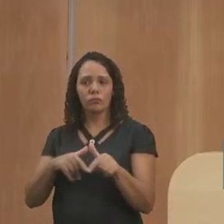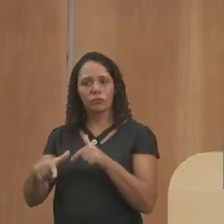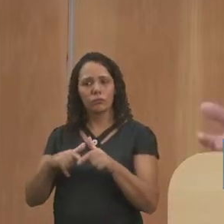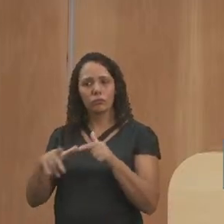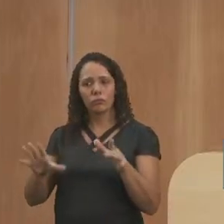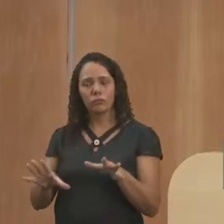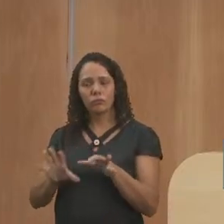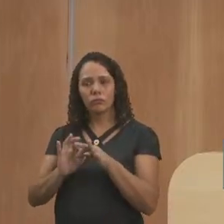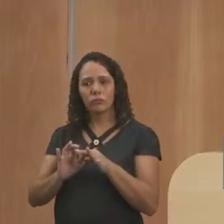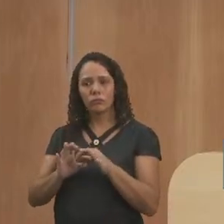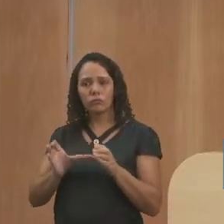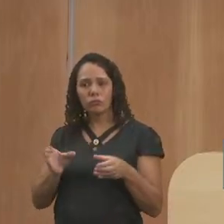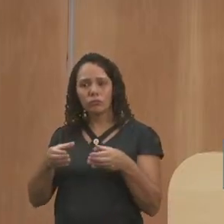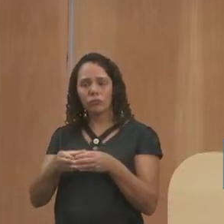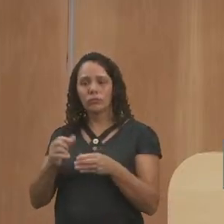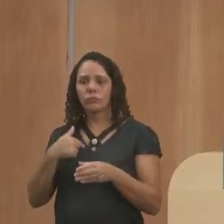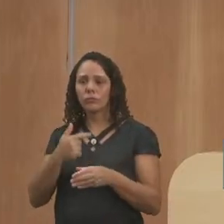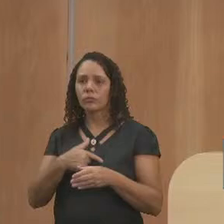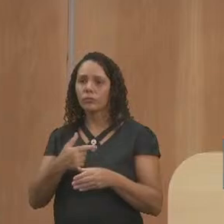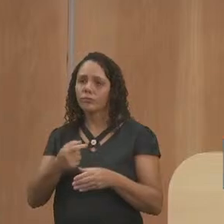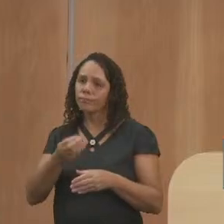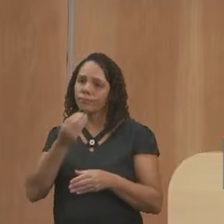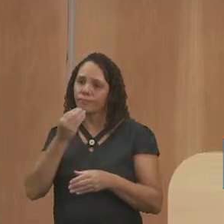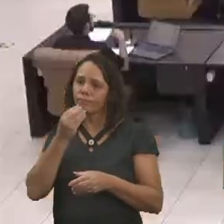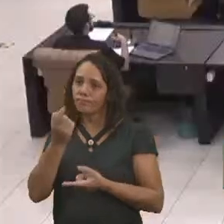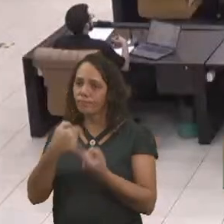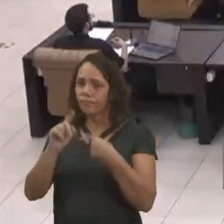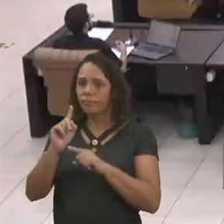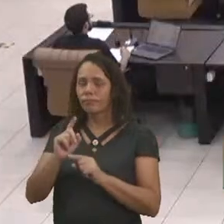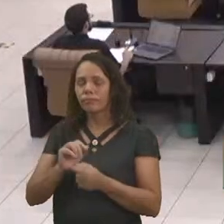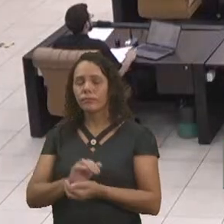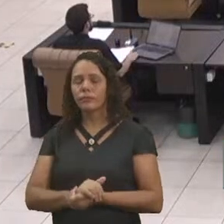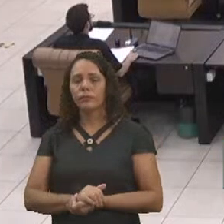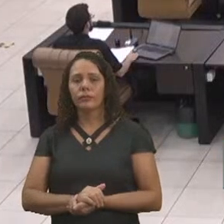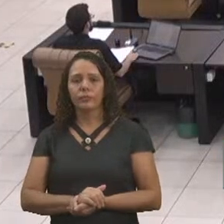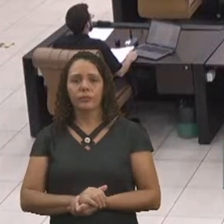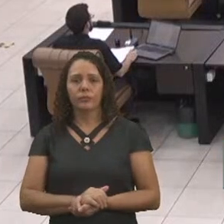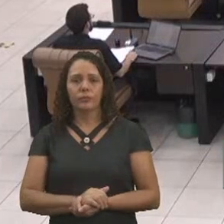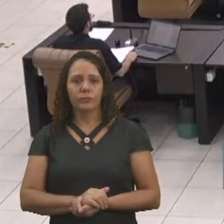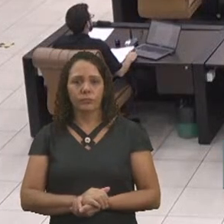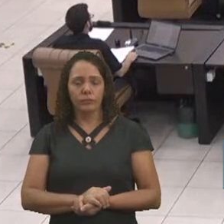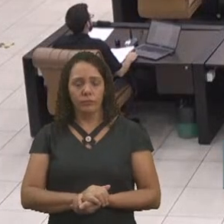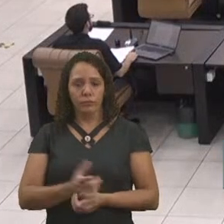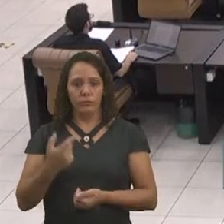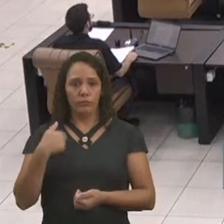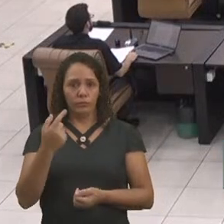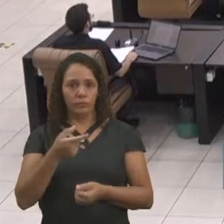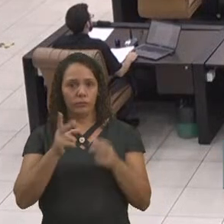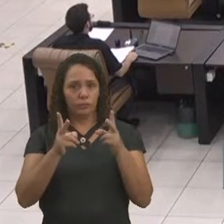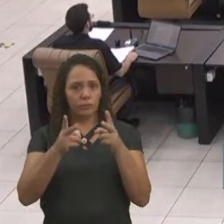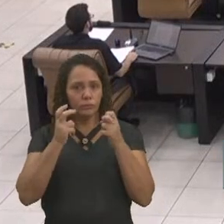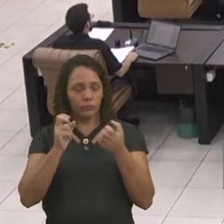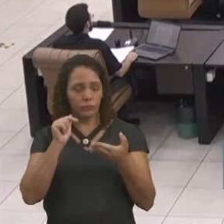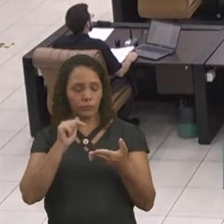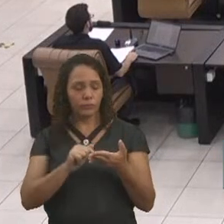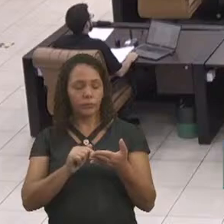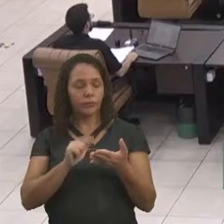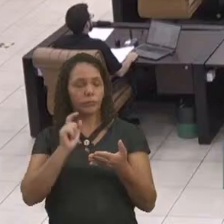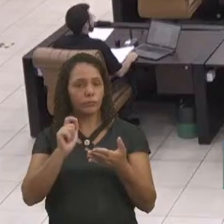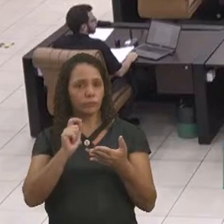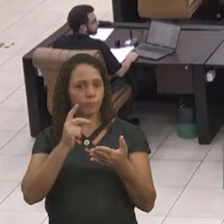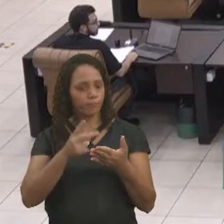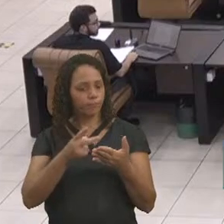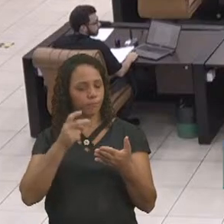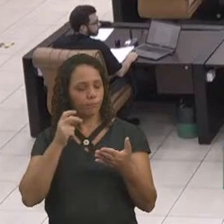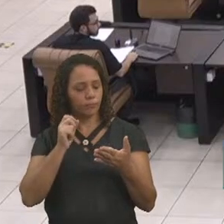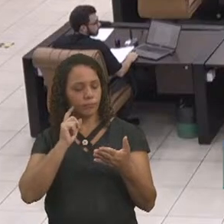busca, nesse momento, recuperar. Ótimo. Olha, e o que a gente observa aqui, não é